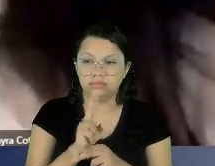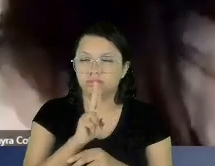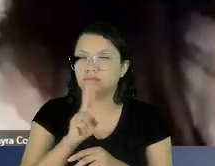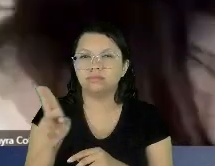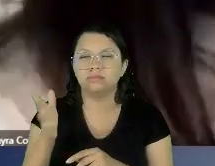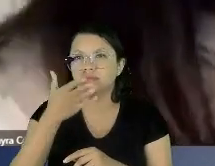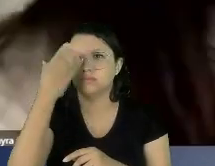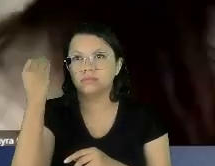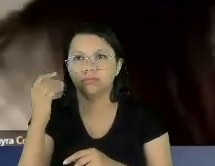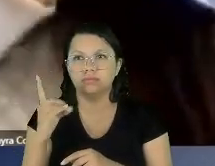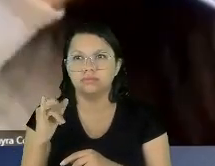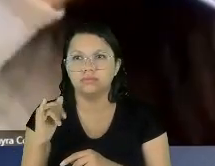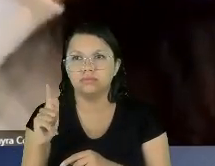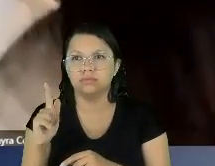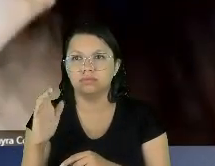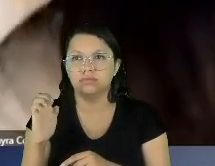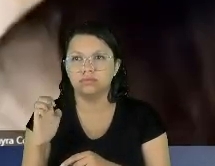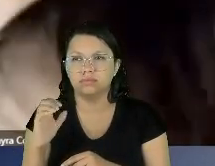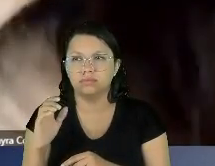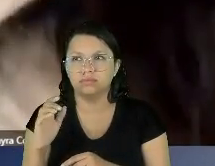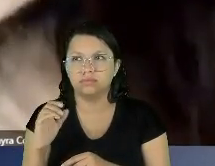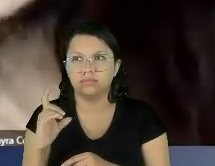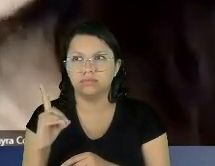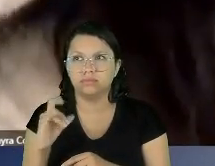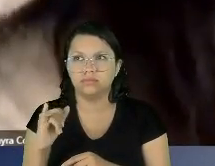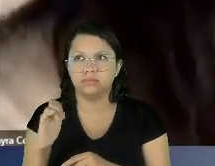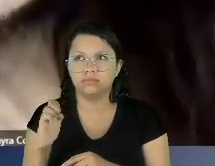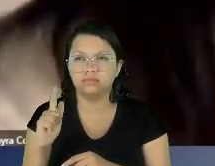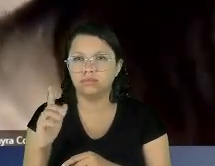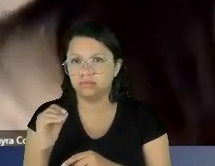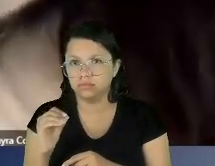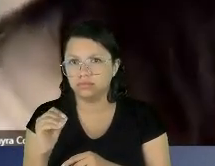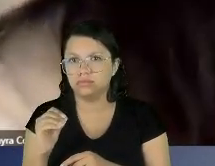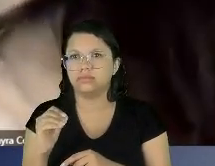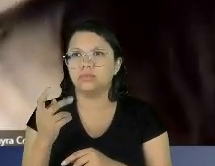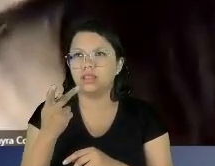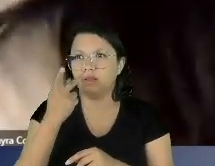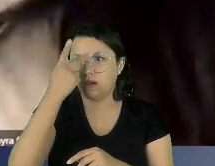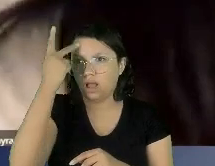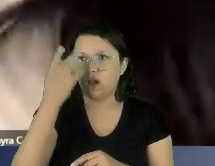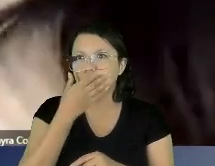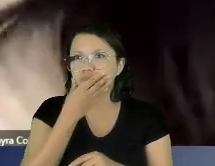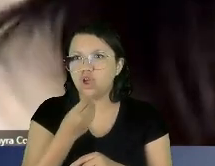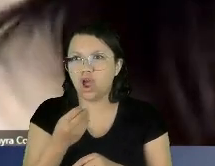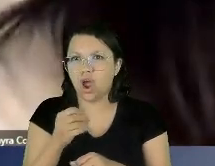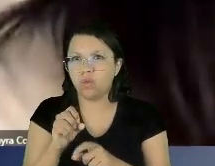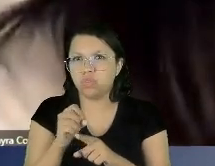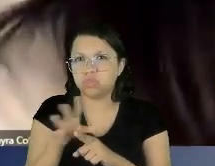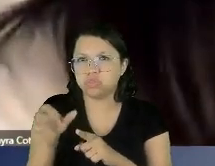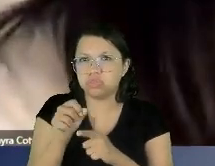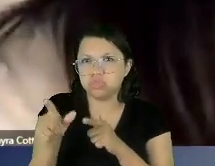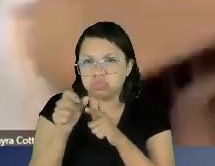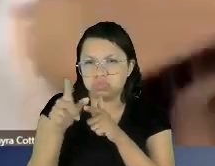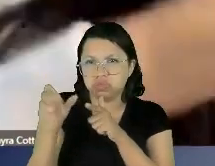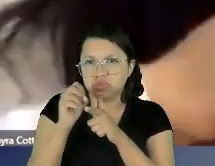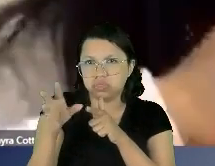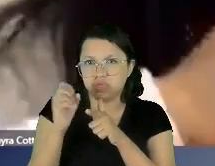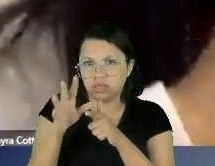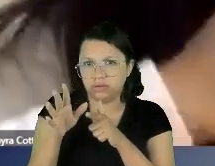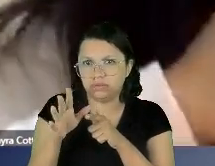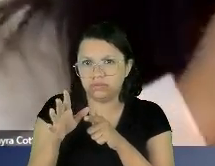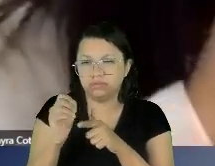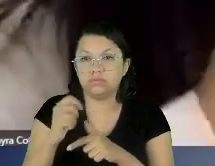o eu não lembro se o nome dele era Diogo ou Diego, que foi o ejaculador do ônibus, que foi bem falado, e